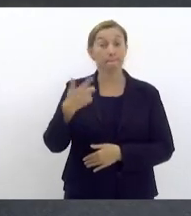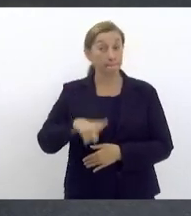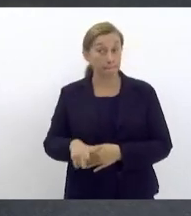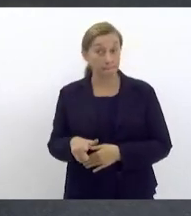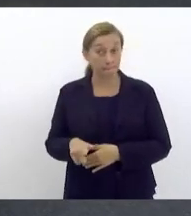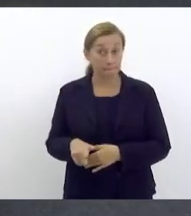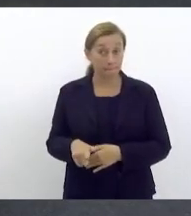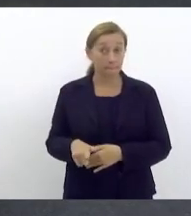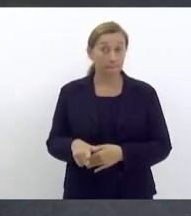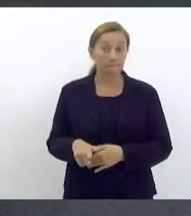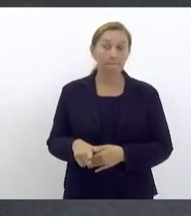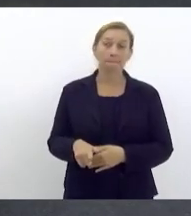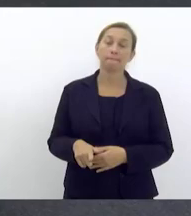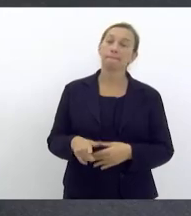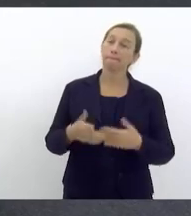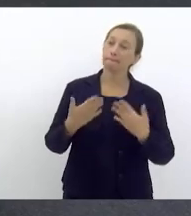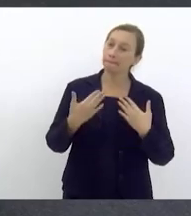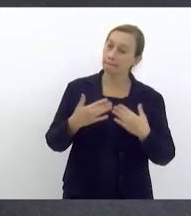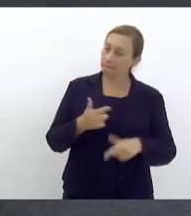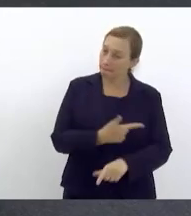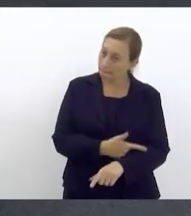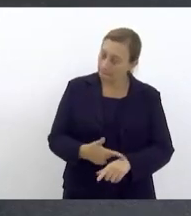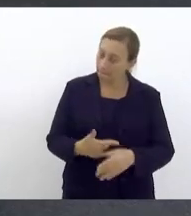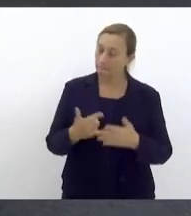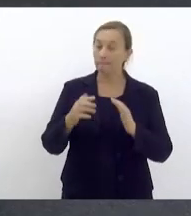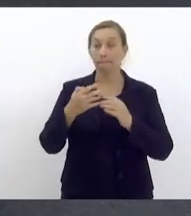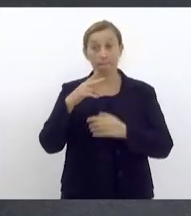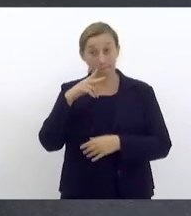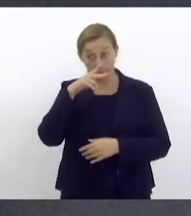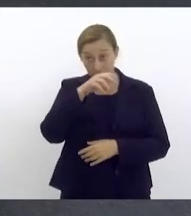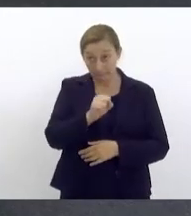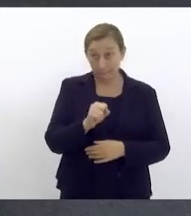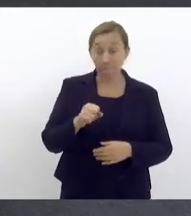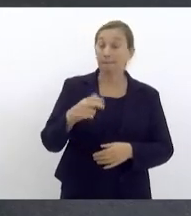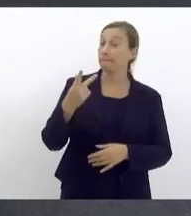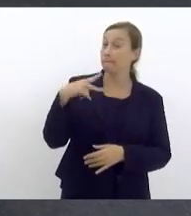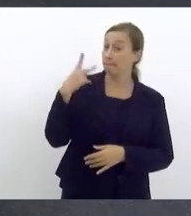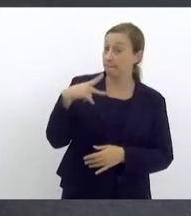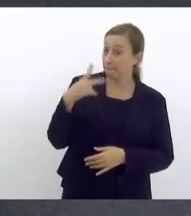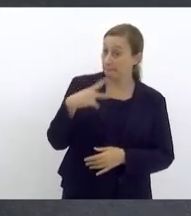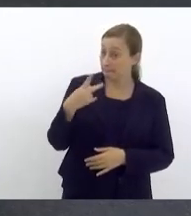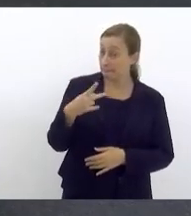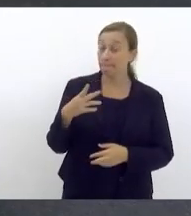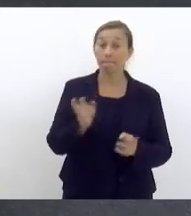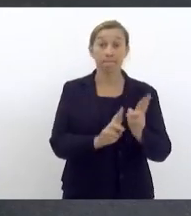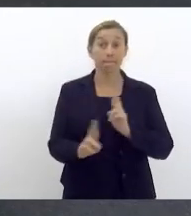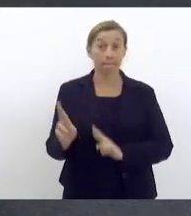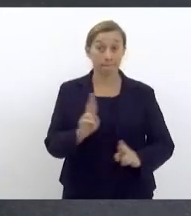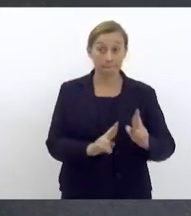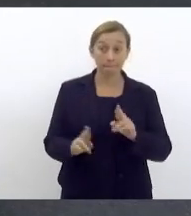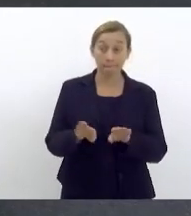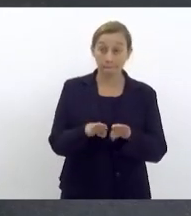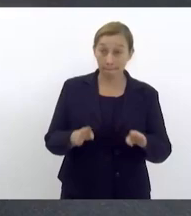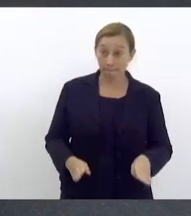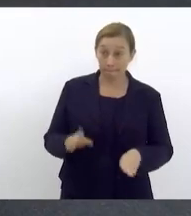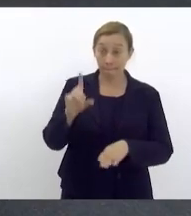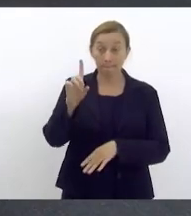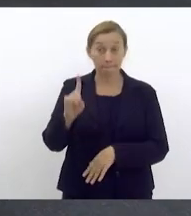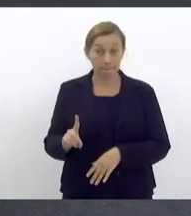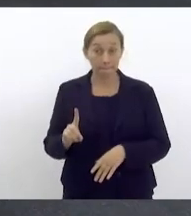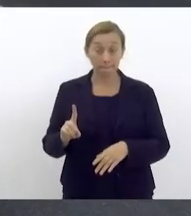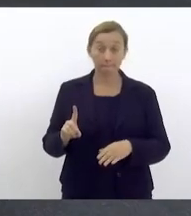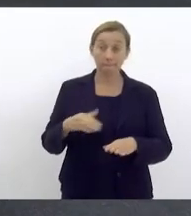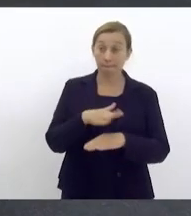fazendo um gestos de maturidade de fortalecimento do Parlamento de fortalecimento das relações com a mesa diretora e com a maioria